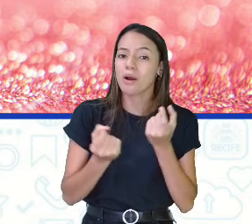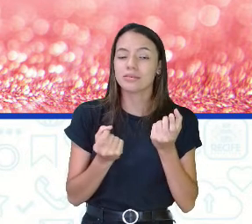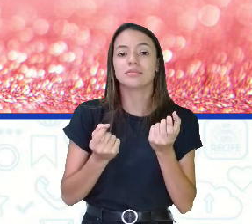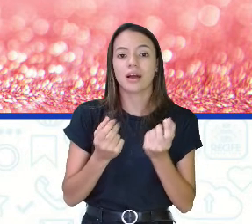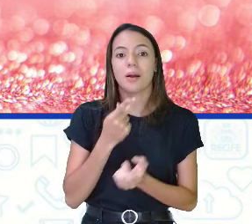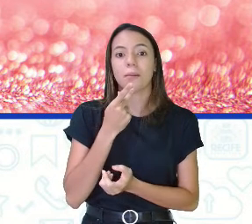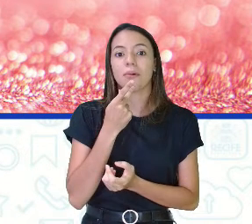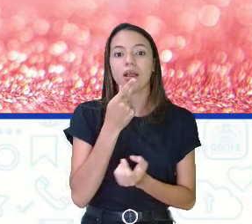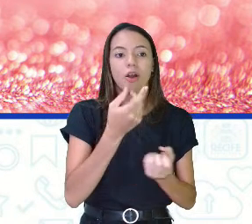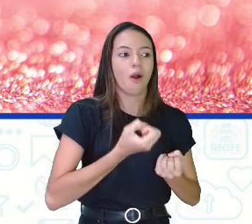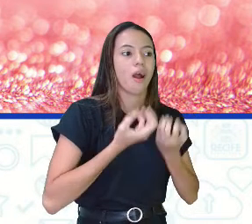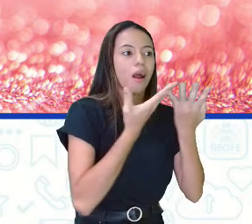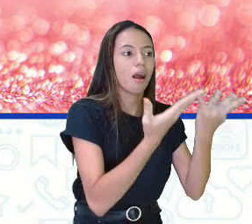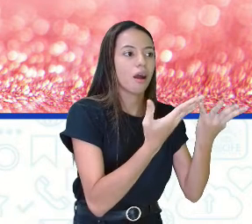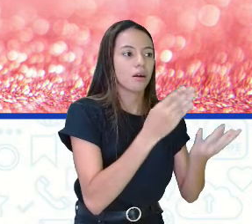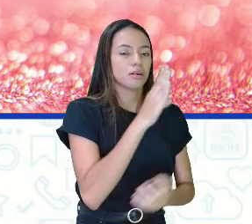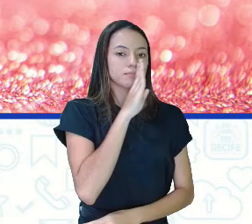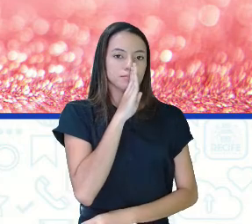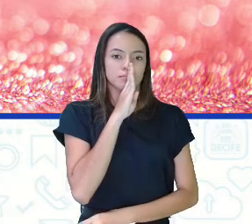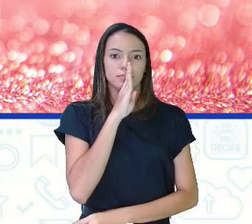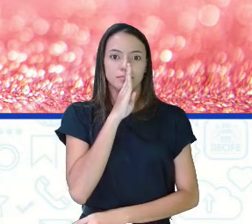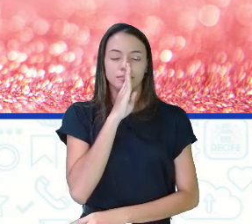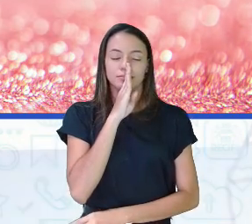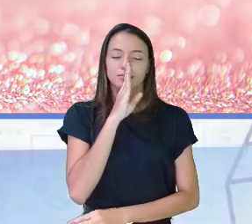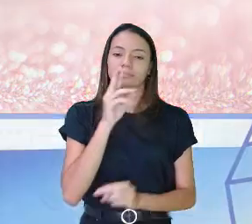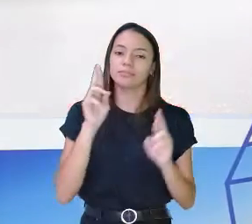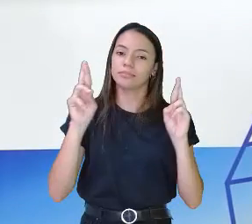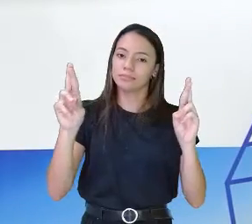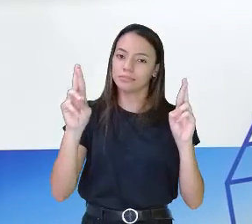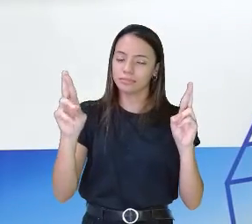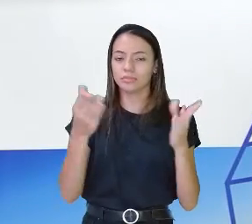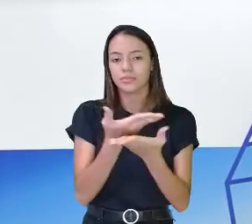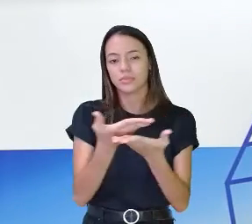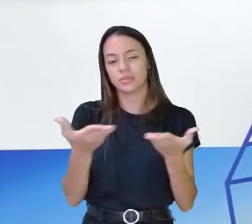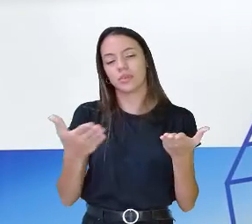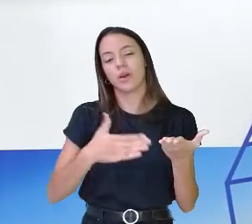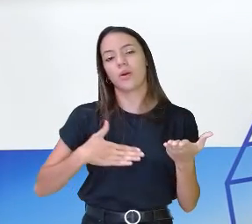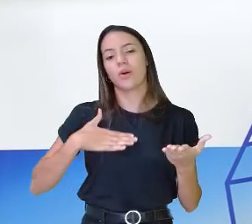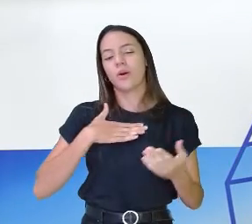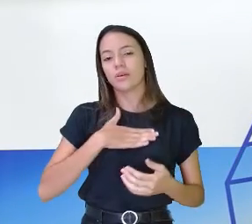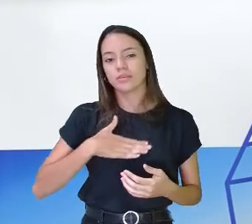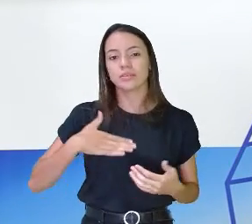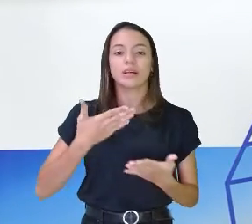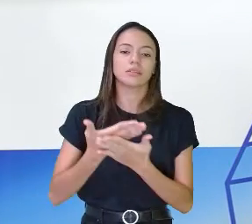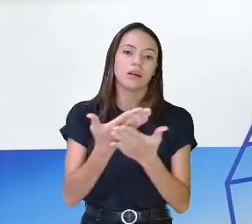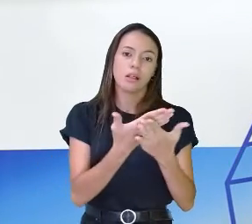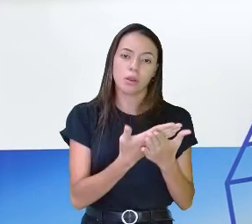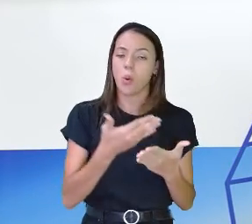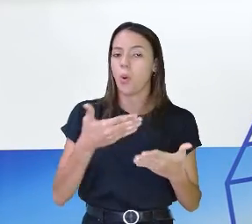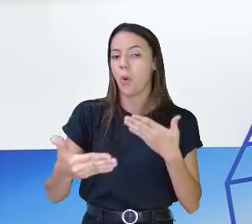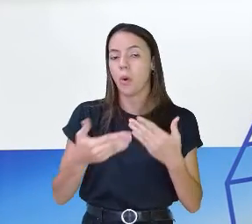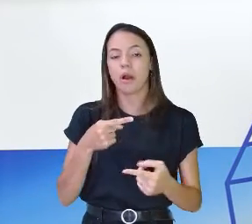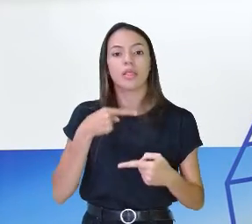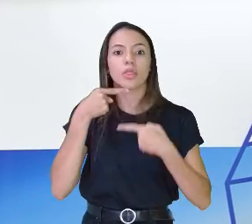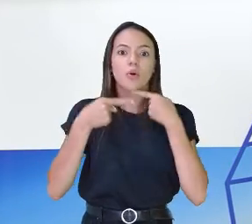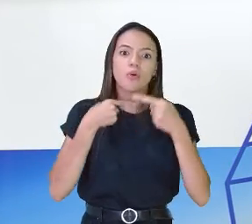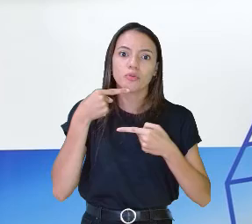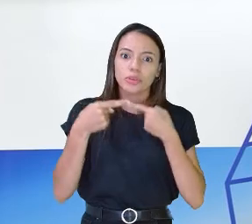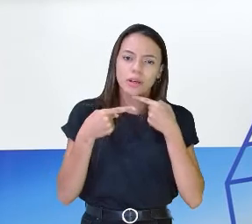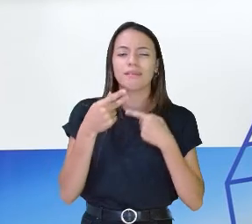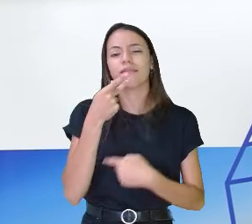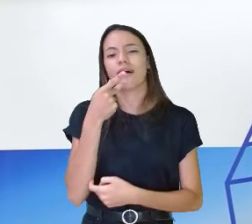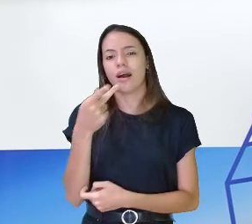um conselho um pouco para a vida, né? Eu espero que vocês tenham gostado dessa aula, gente. Qualquer dúvida, gritem, tá? Eu juro que eu